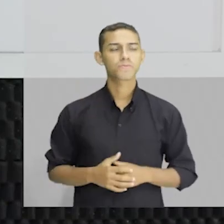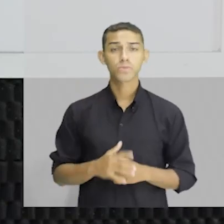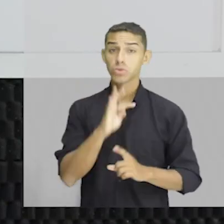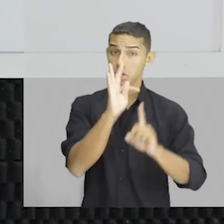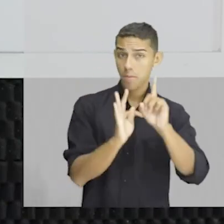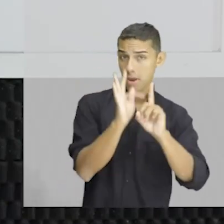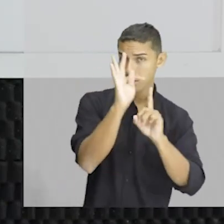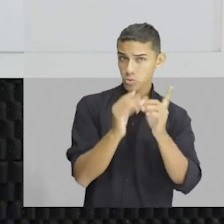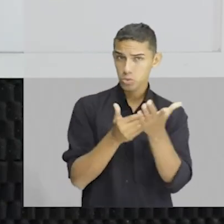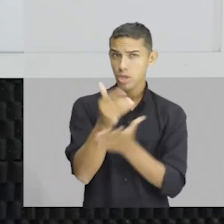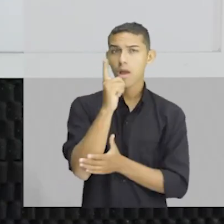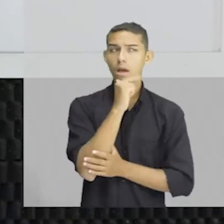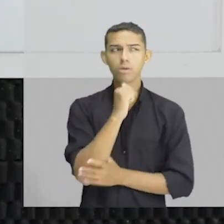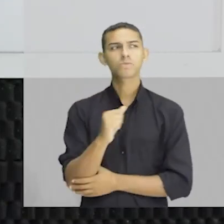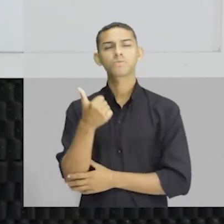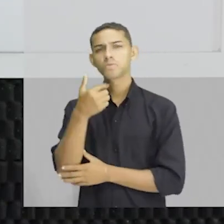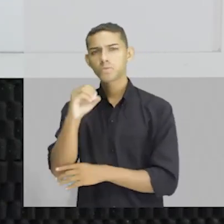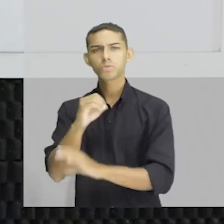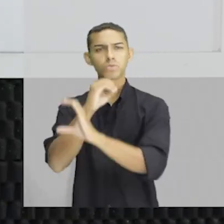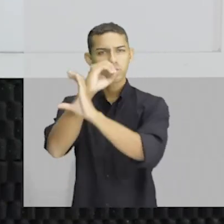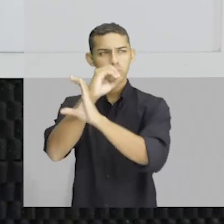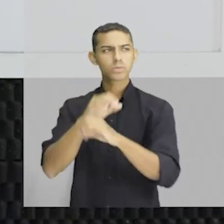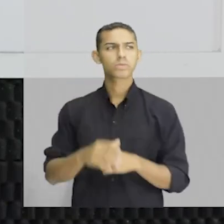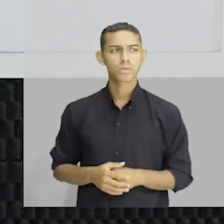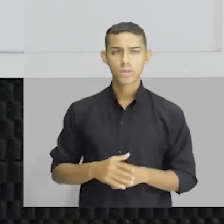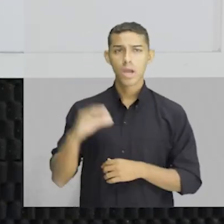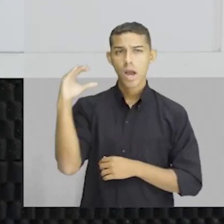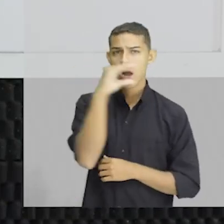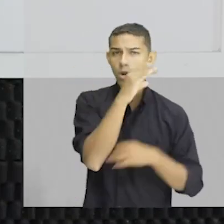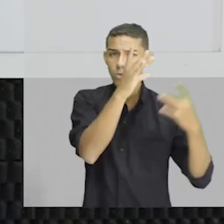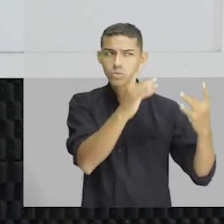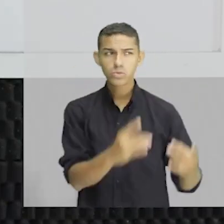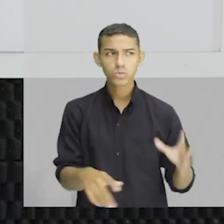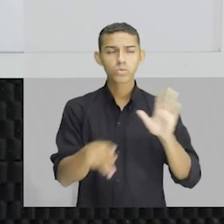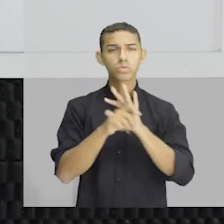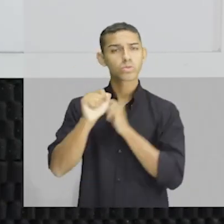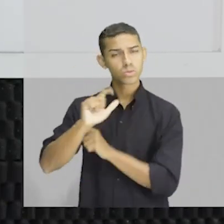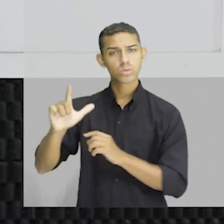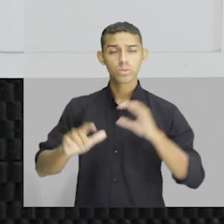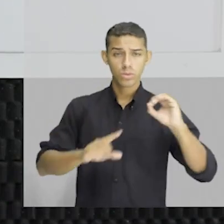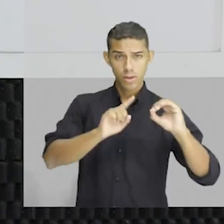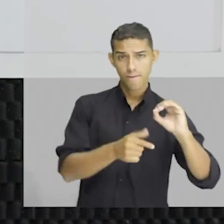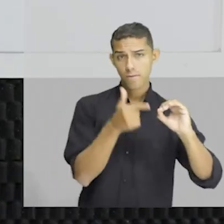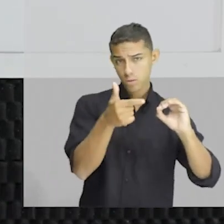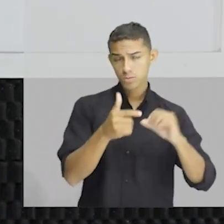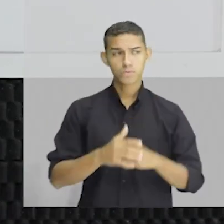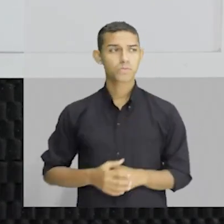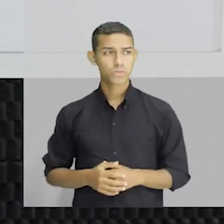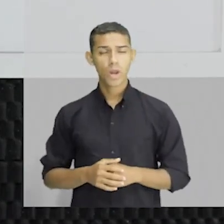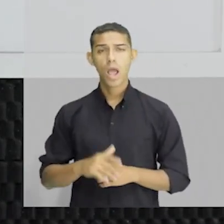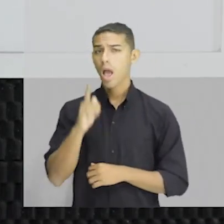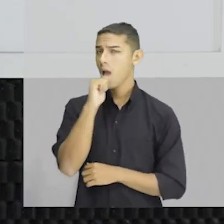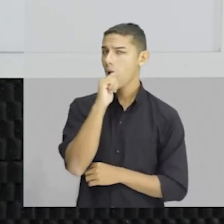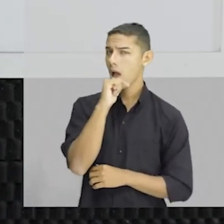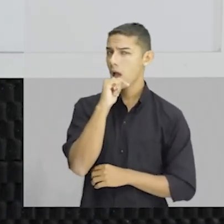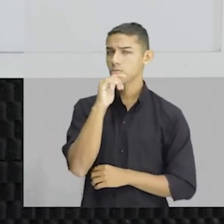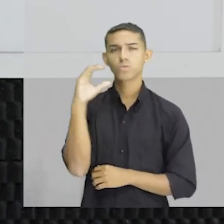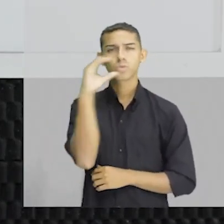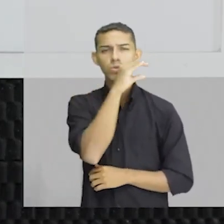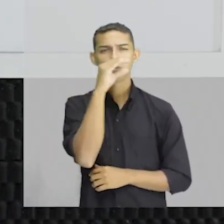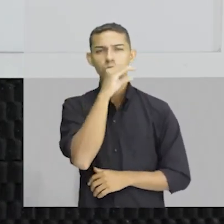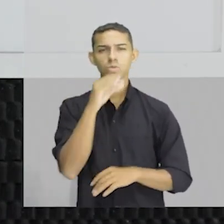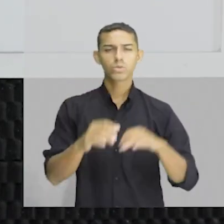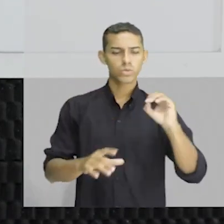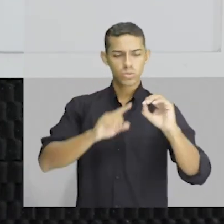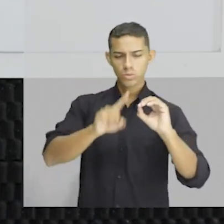10 graus Celsius calor específico do Alumínio 0,2 calor específico da água 1 a